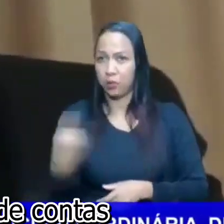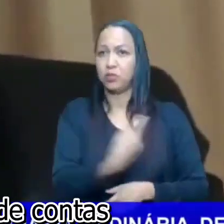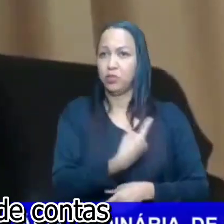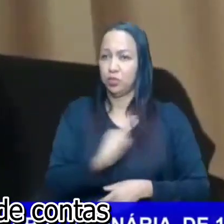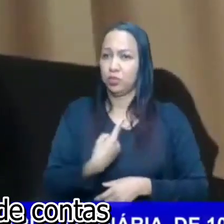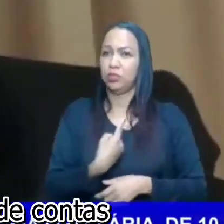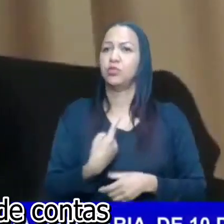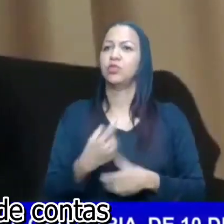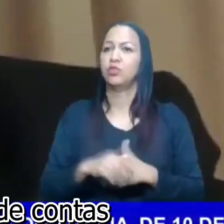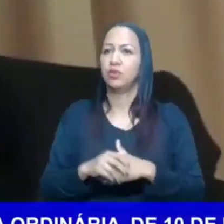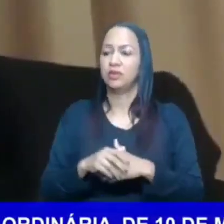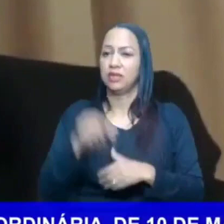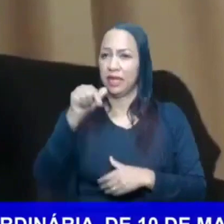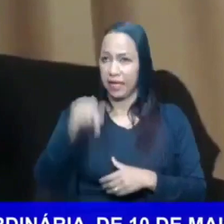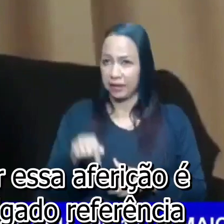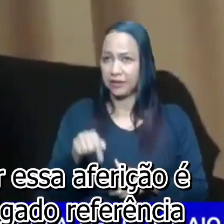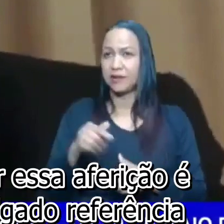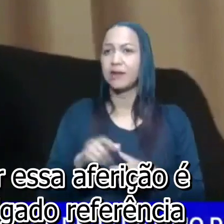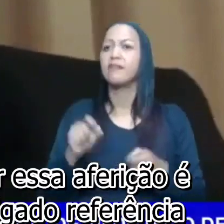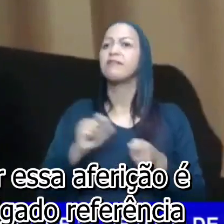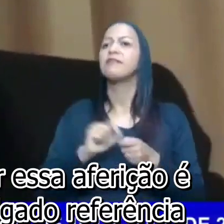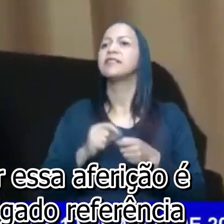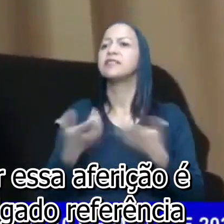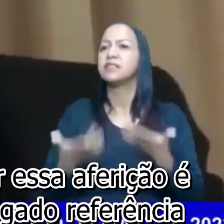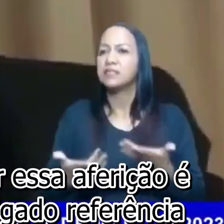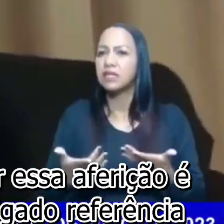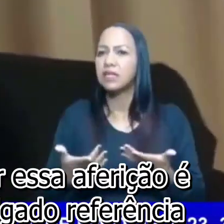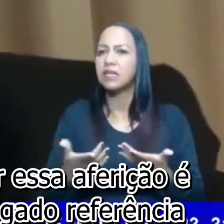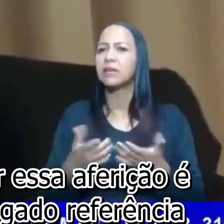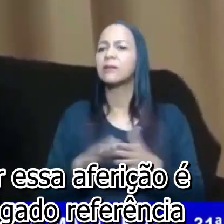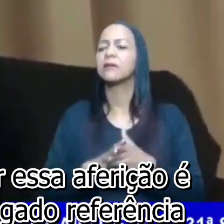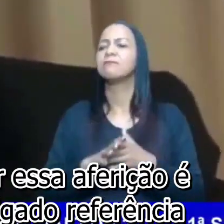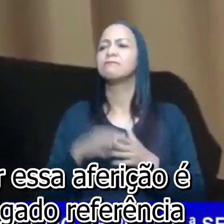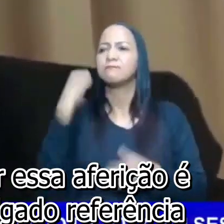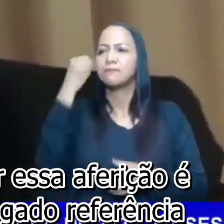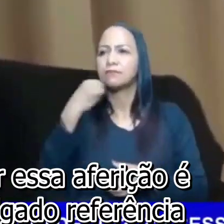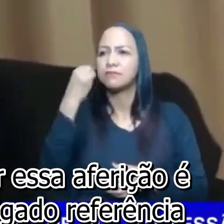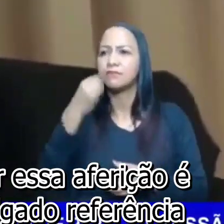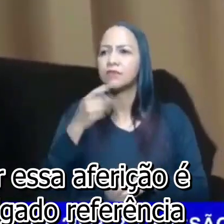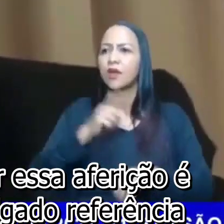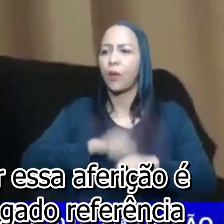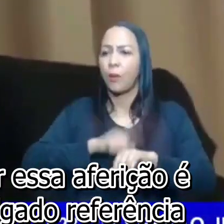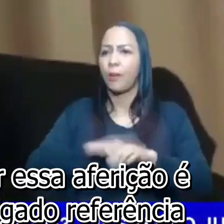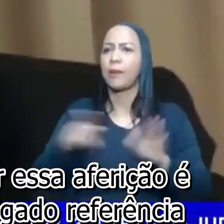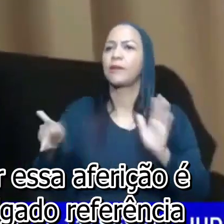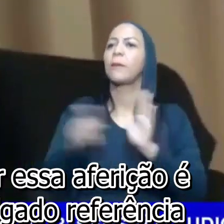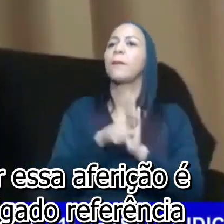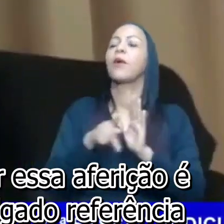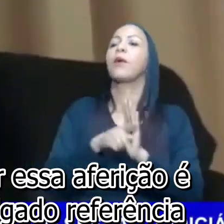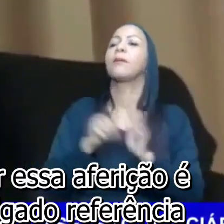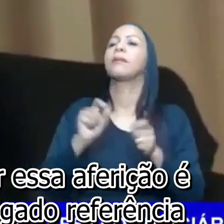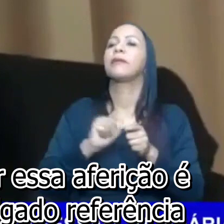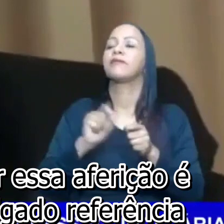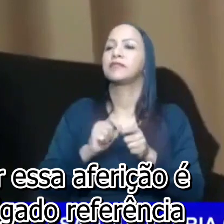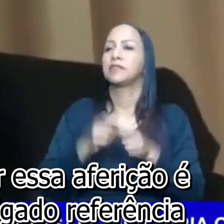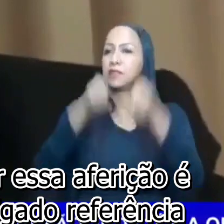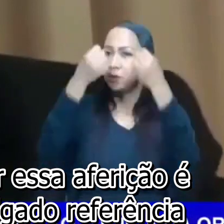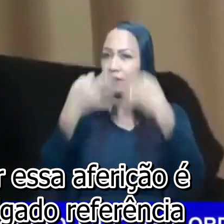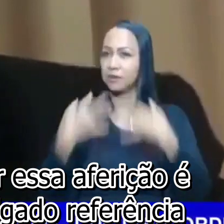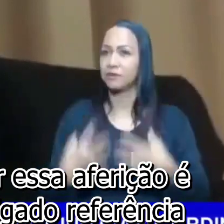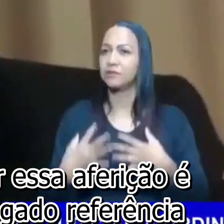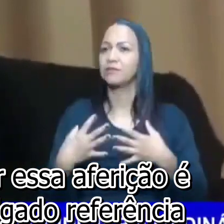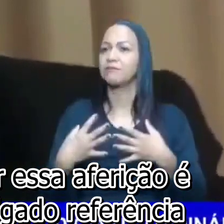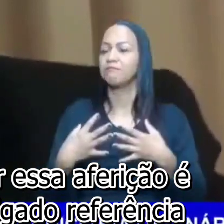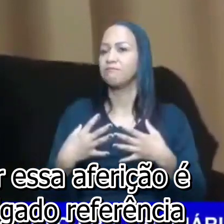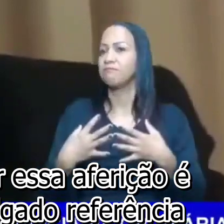em sede de prestação de contas, fazermos essa aferição. O momento próprio para fazer essa aferição